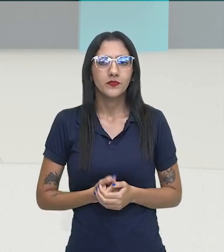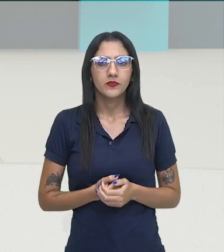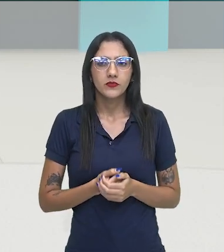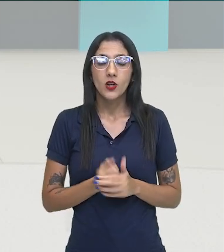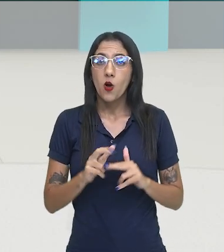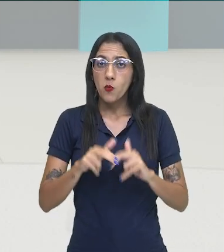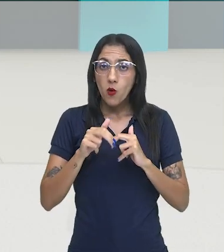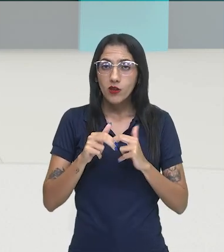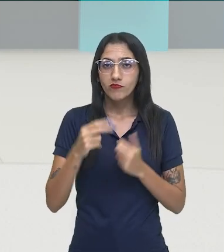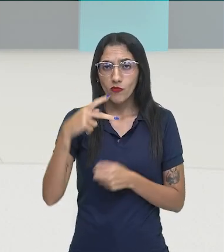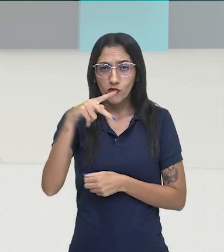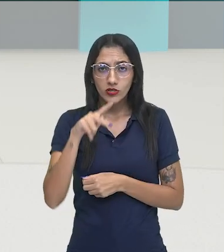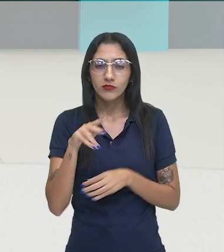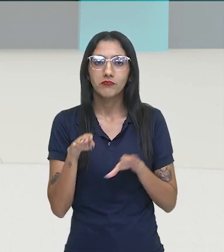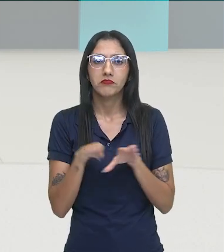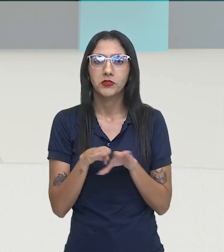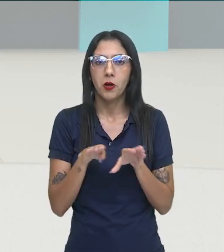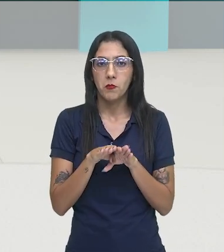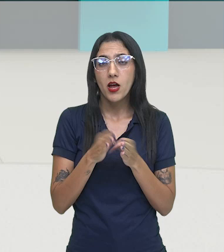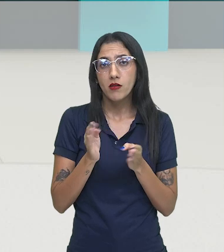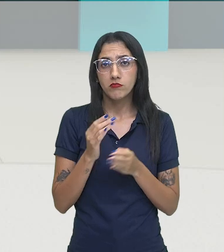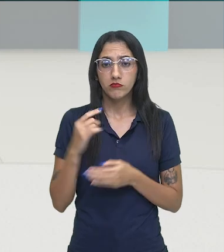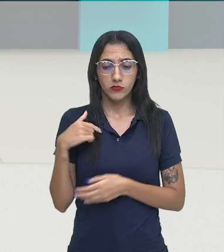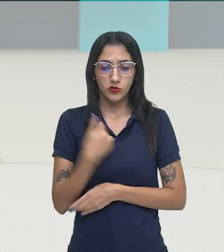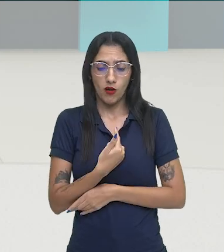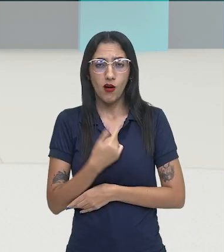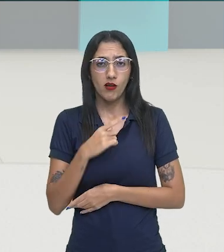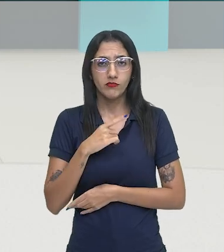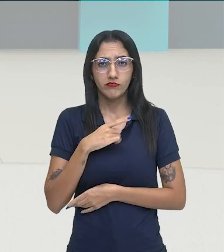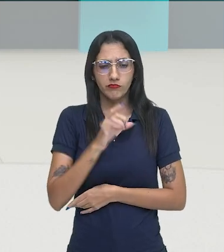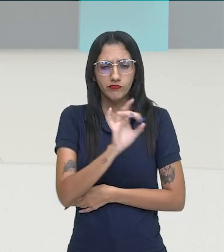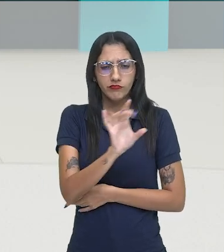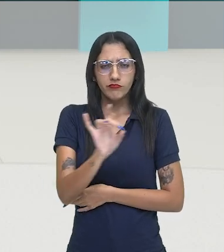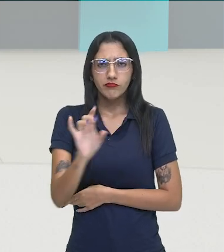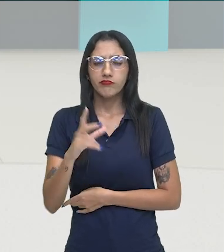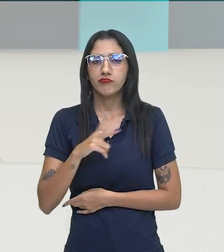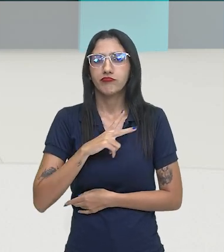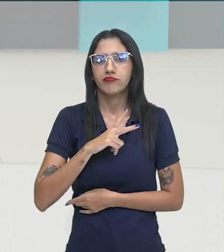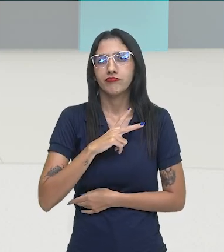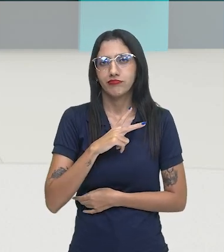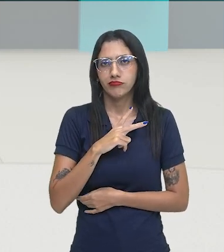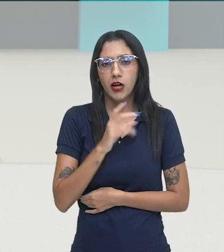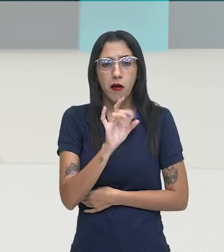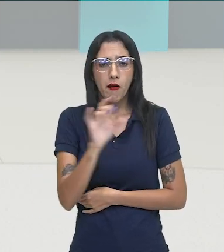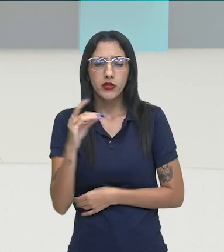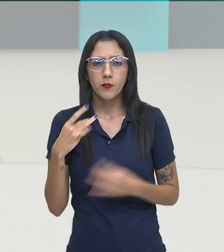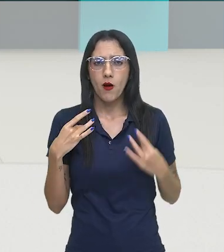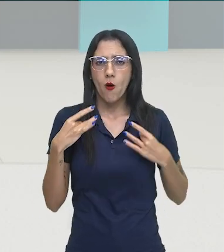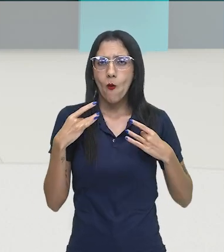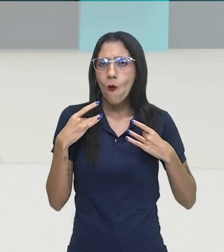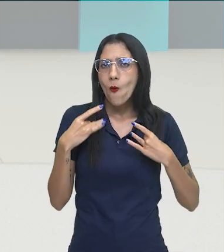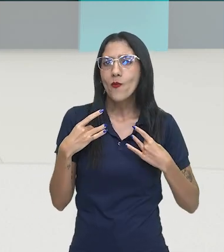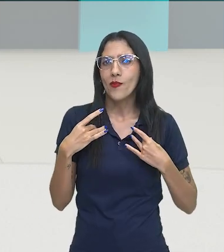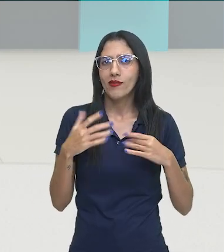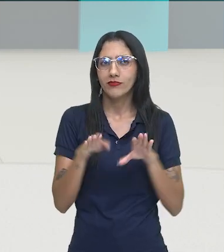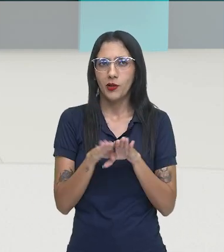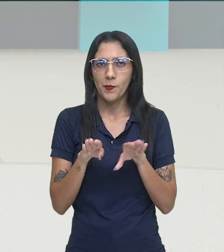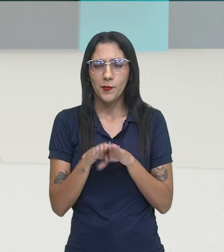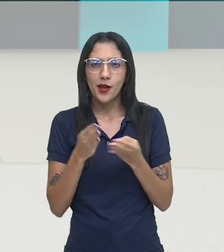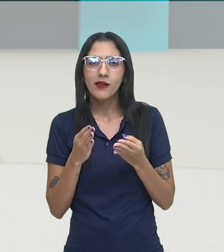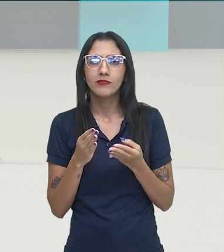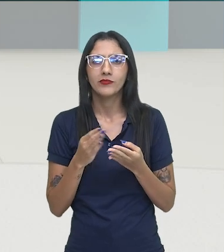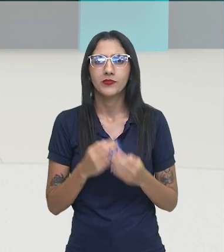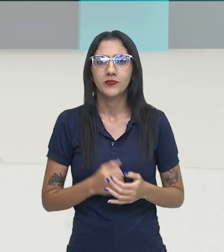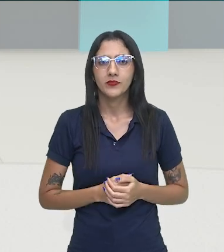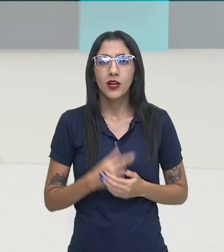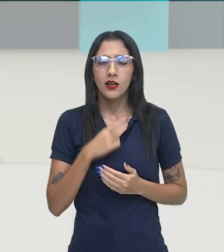você também, cada um de nós temos um estilo, né? Até para se vestir. Nem todos têm a moda,